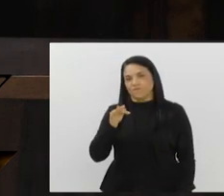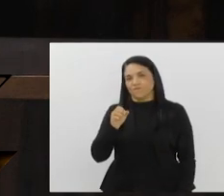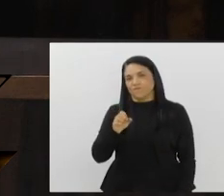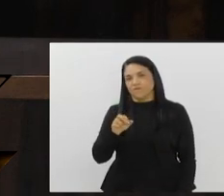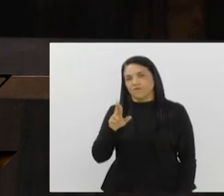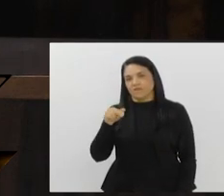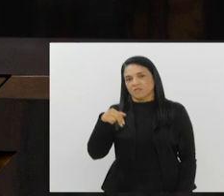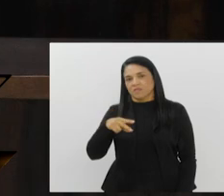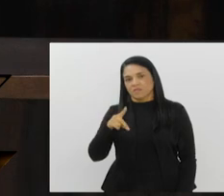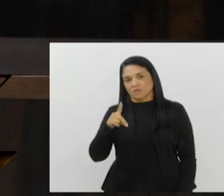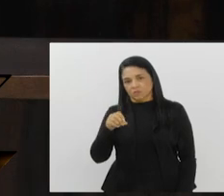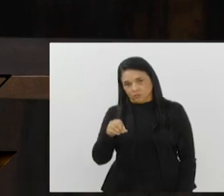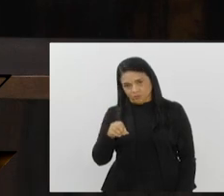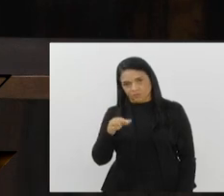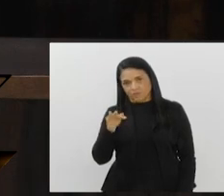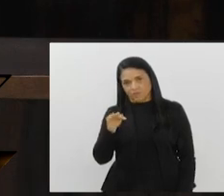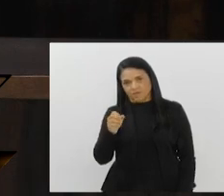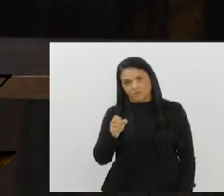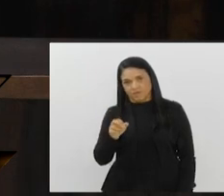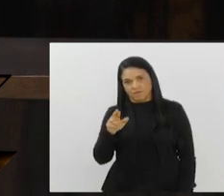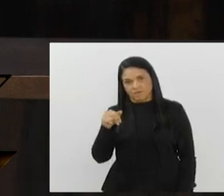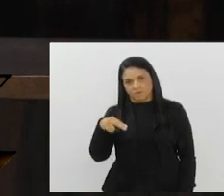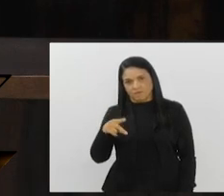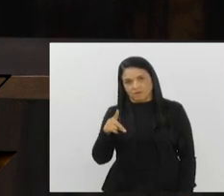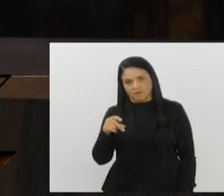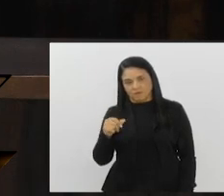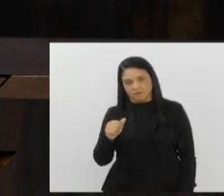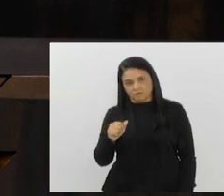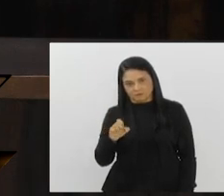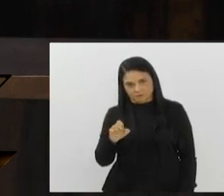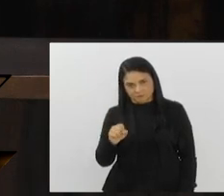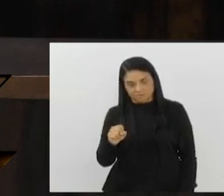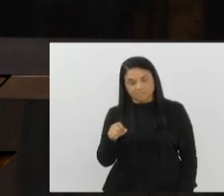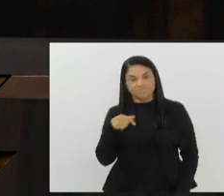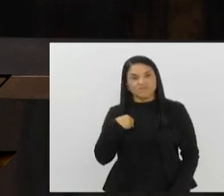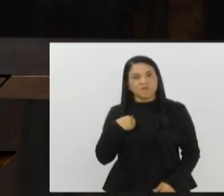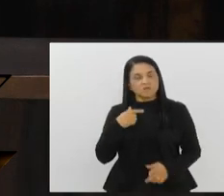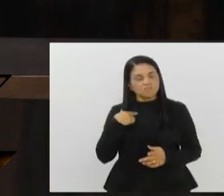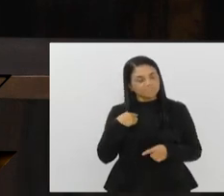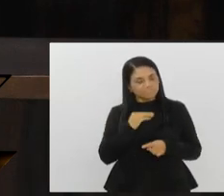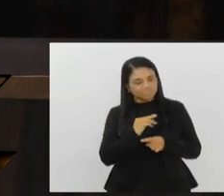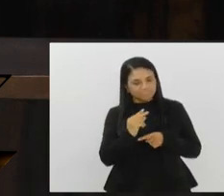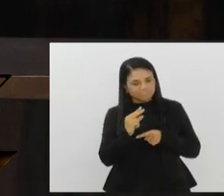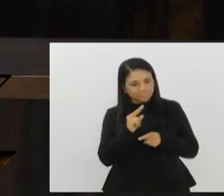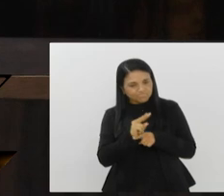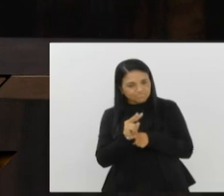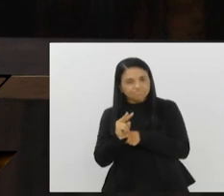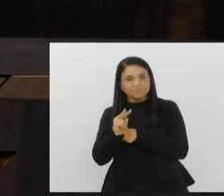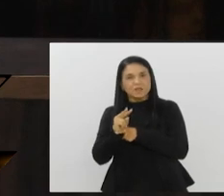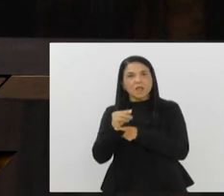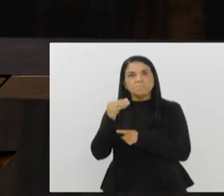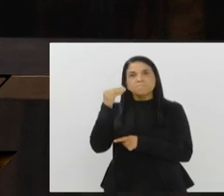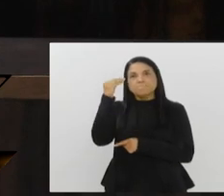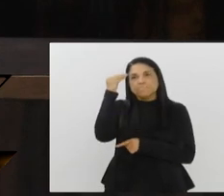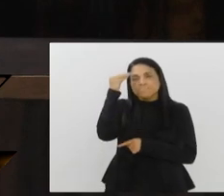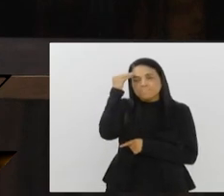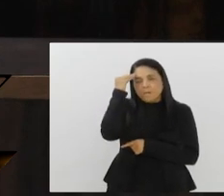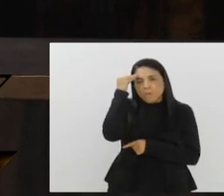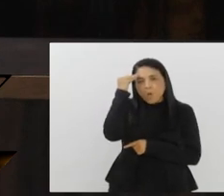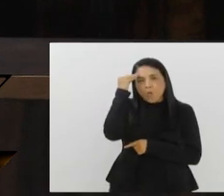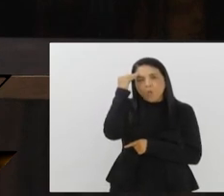porque eu presero muito a questão da memória a